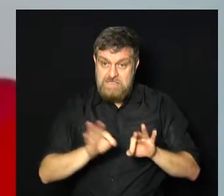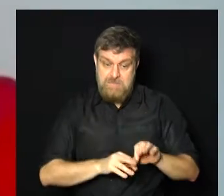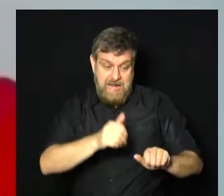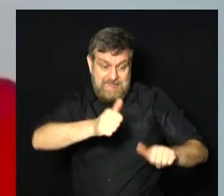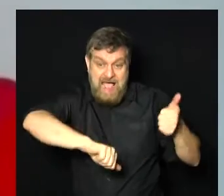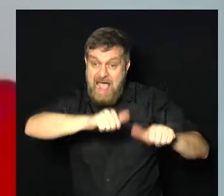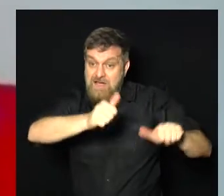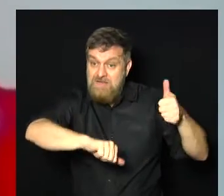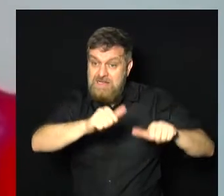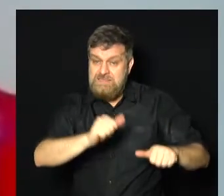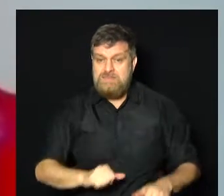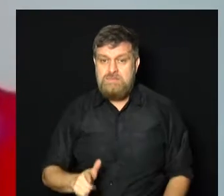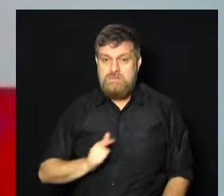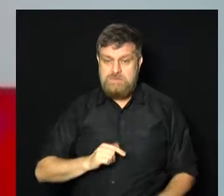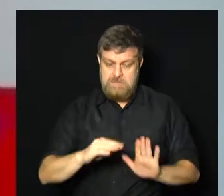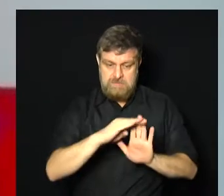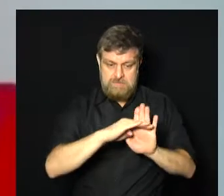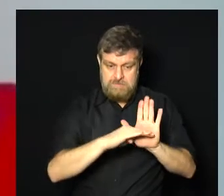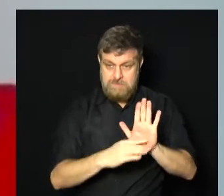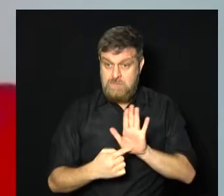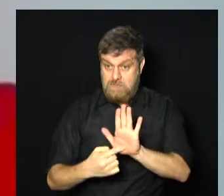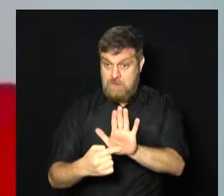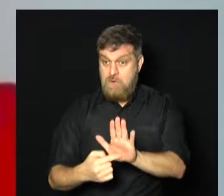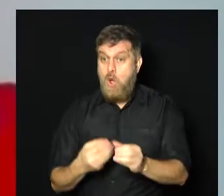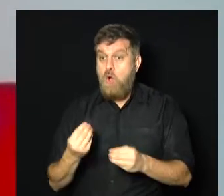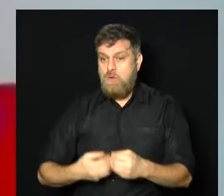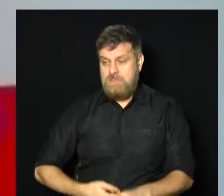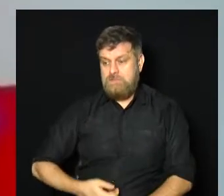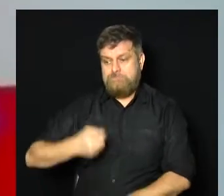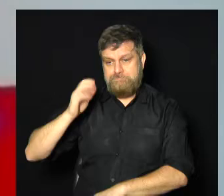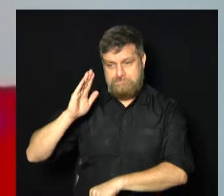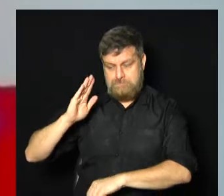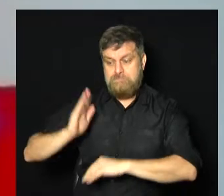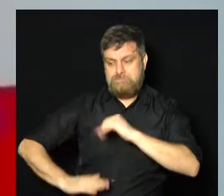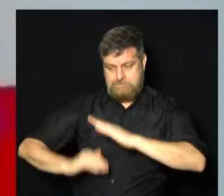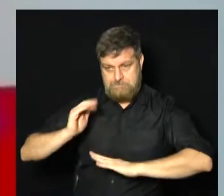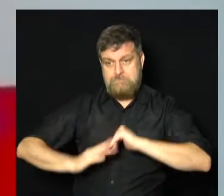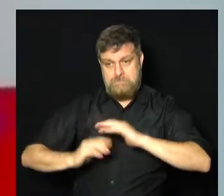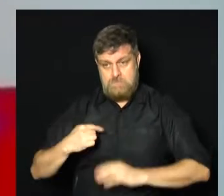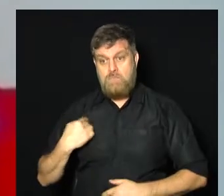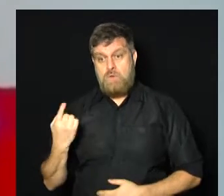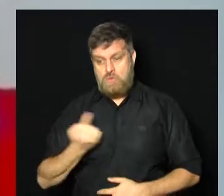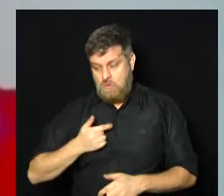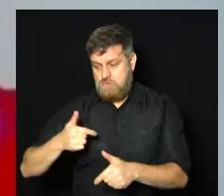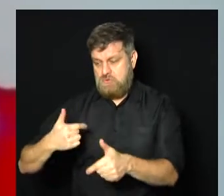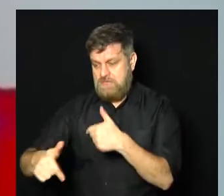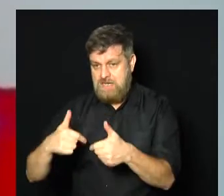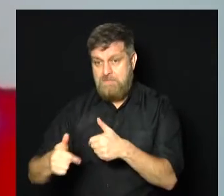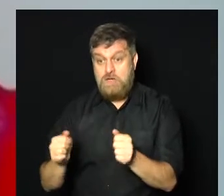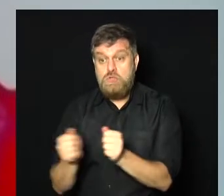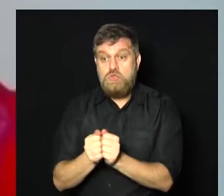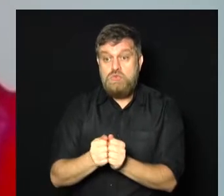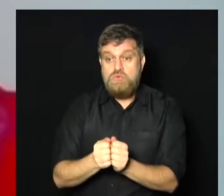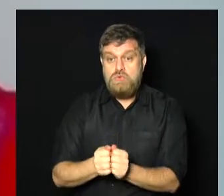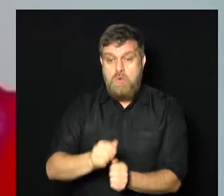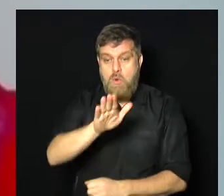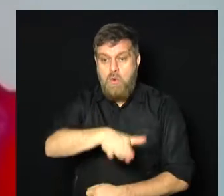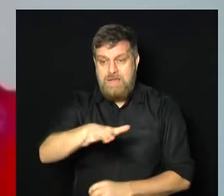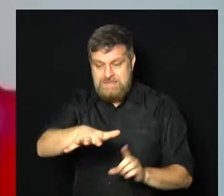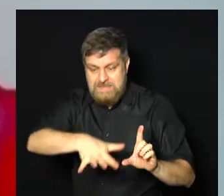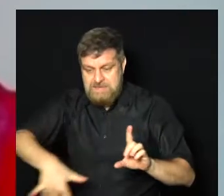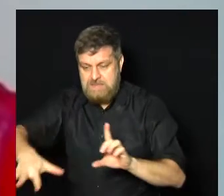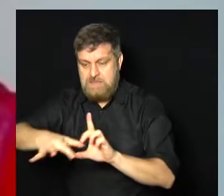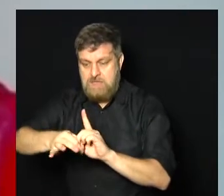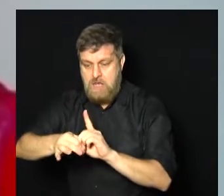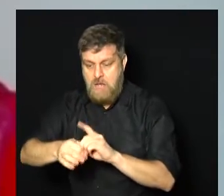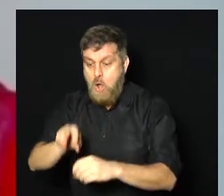no dia a dia, mostra como que é concreto no trabalho com as crianças a indissociabilidade entre cuidar e educar. Para